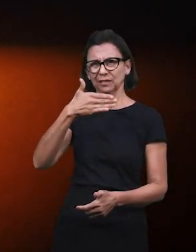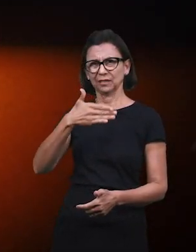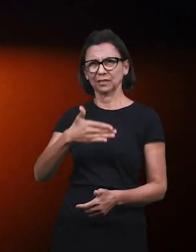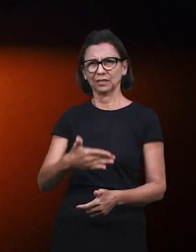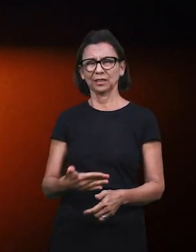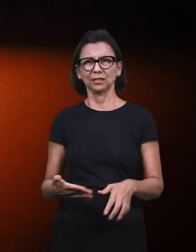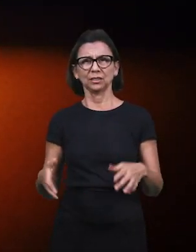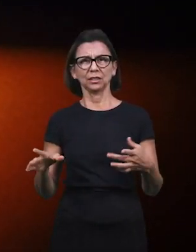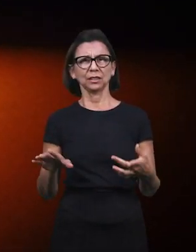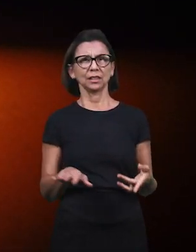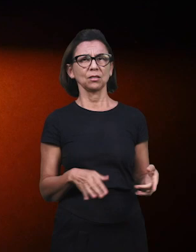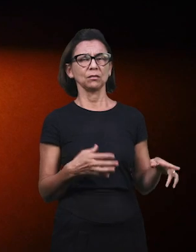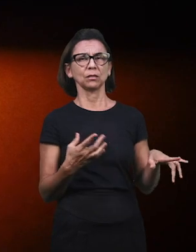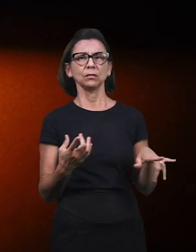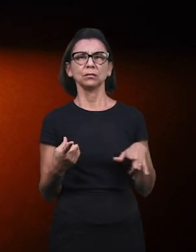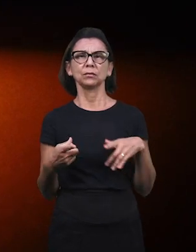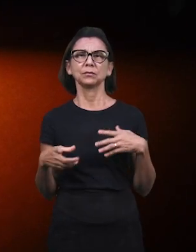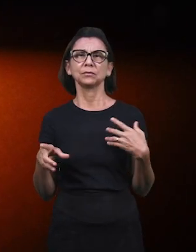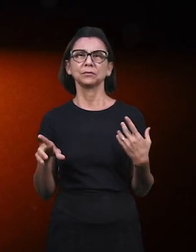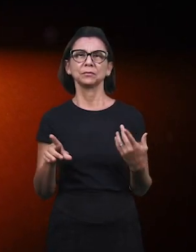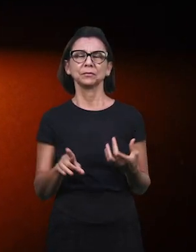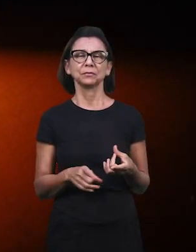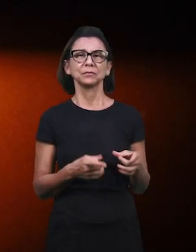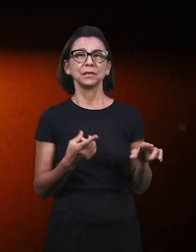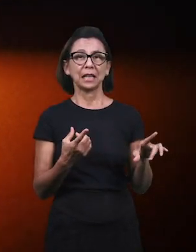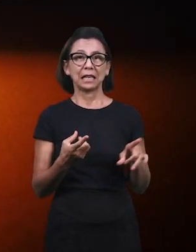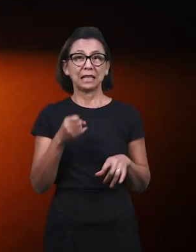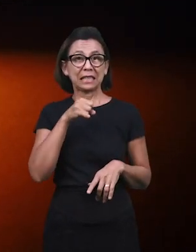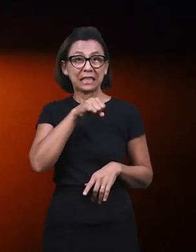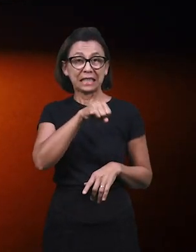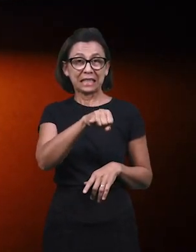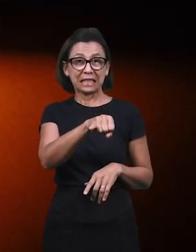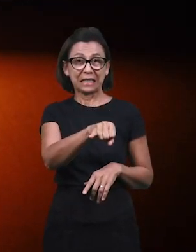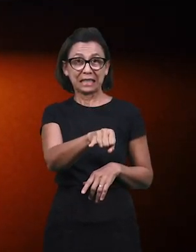alcance quando o mal te